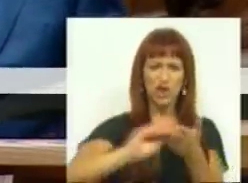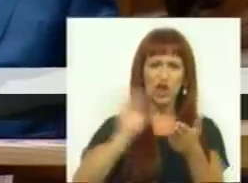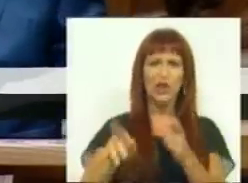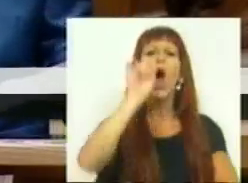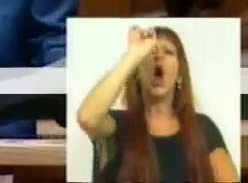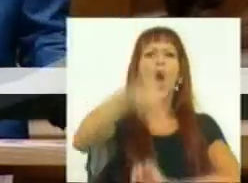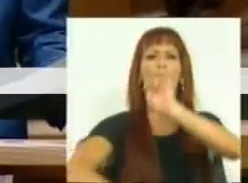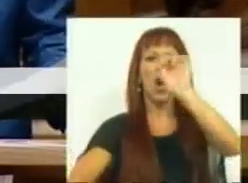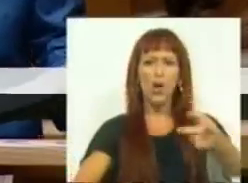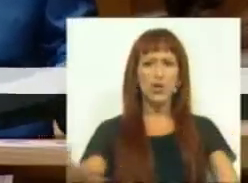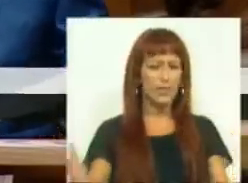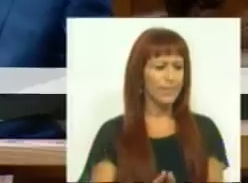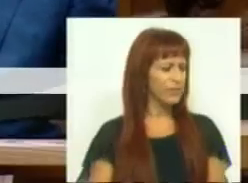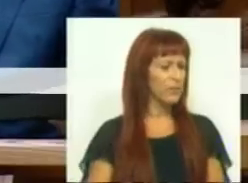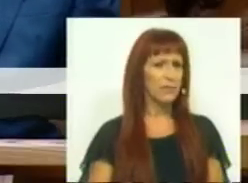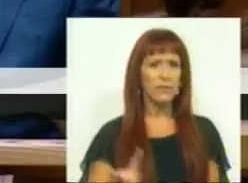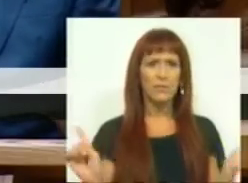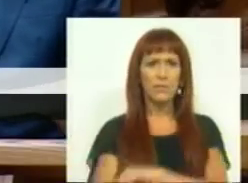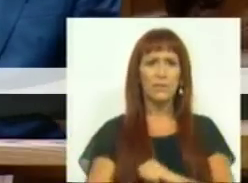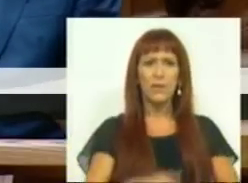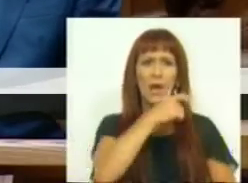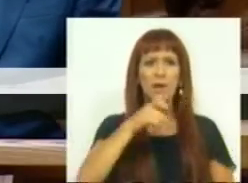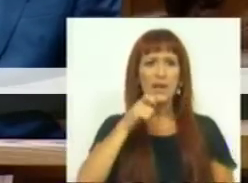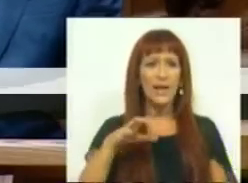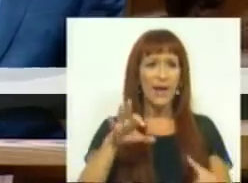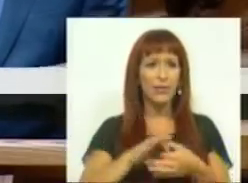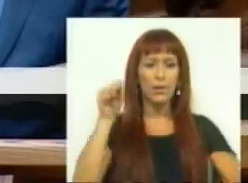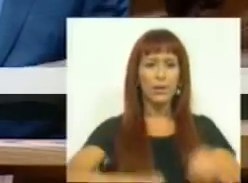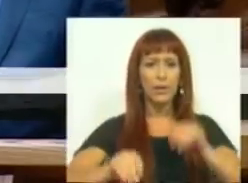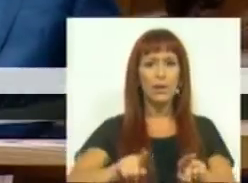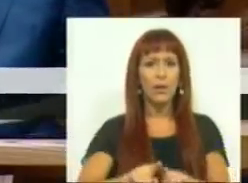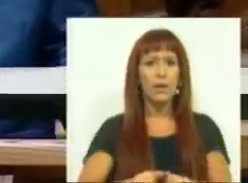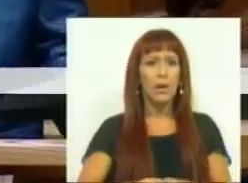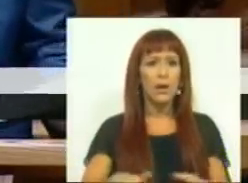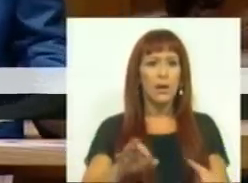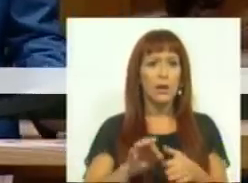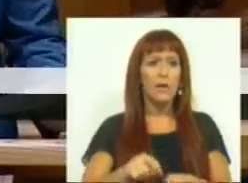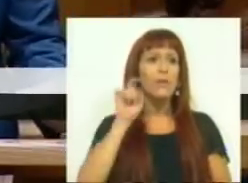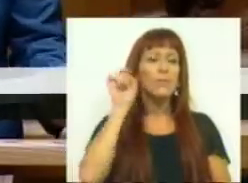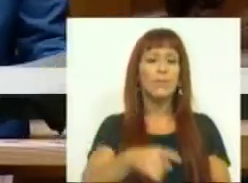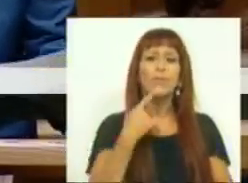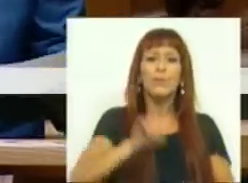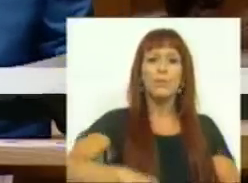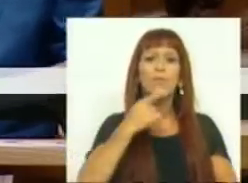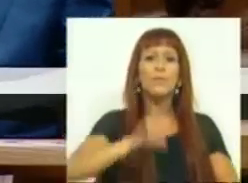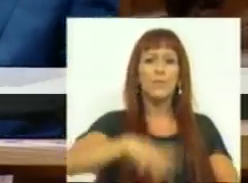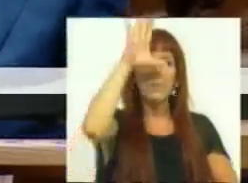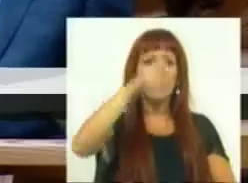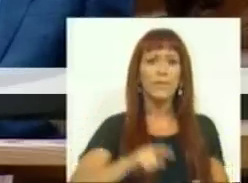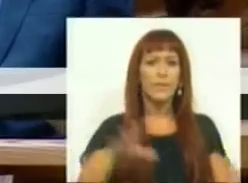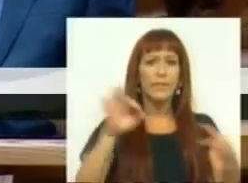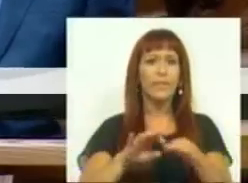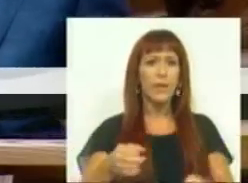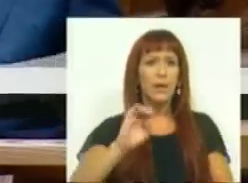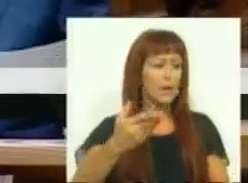o seguinte: contrariando as suas promessas eleitorais e mesmo garantias reiteradas já no Governo, a